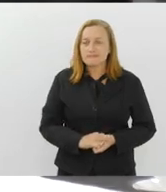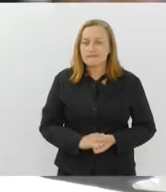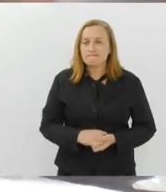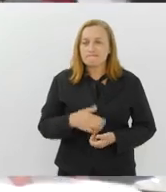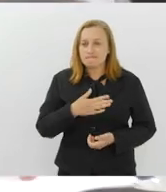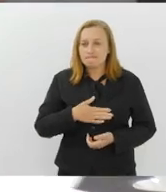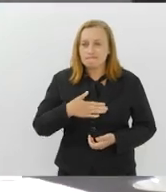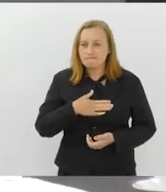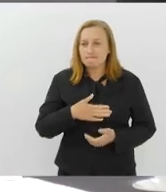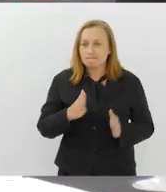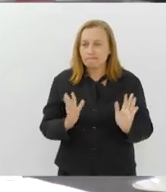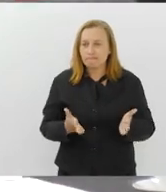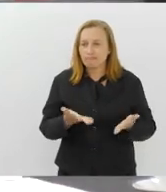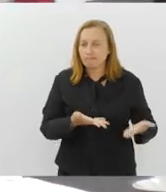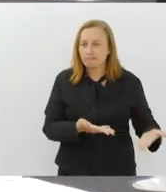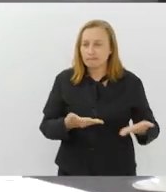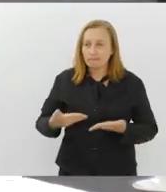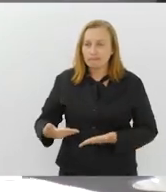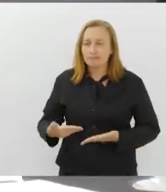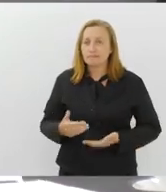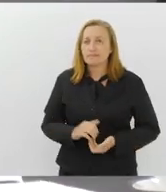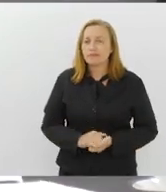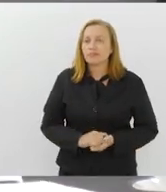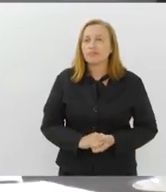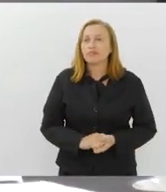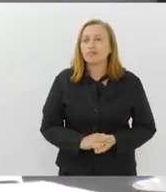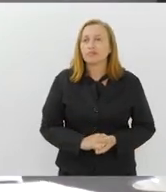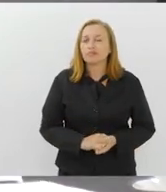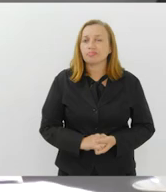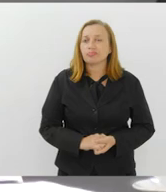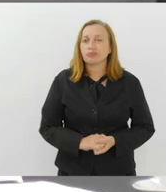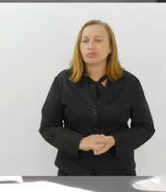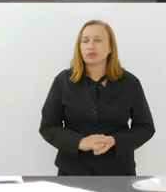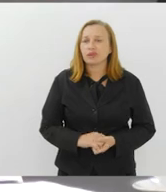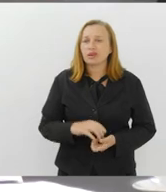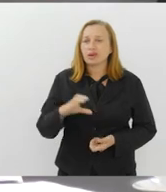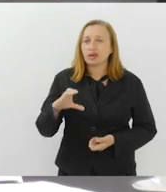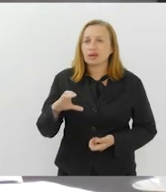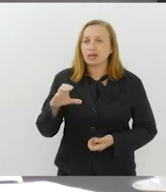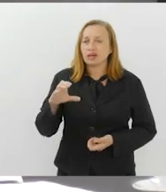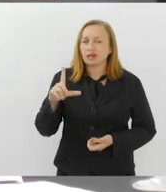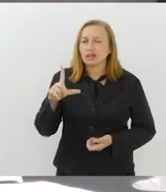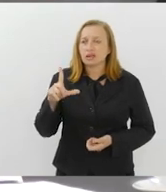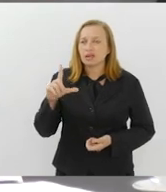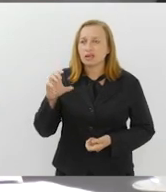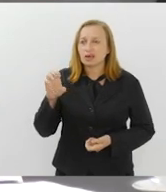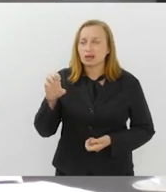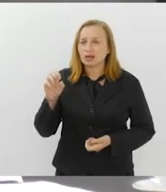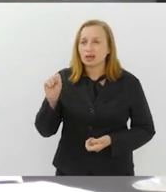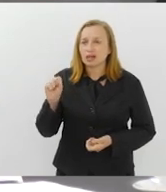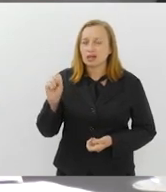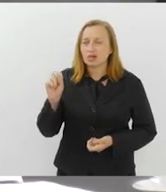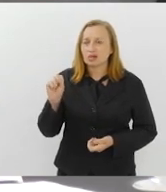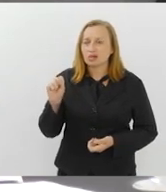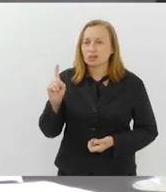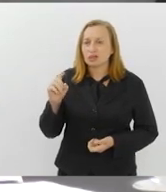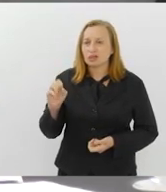Gostaria, então, agora de convidar o senhor Cleudes Cerqueira de Freitas, da Unidas, por favor.